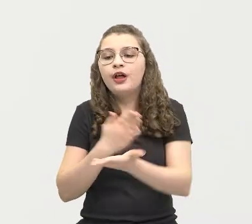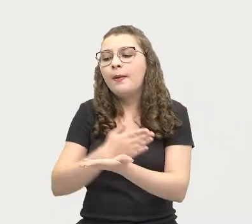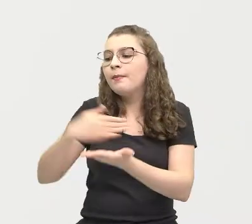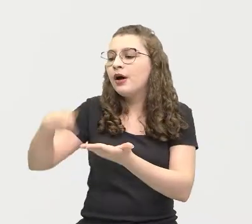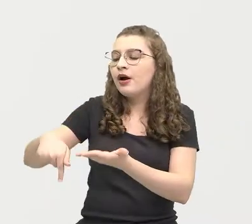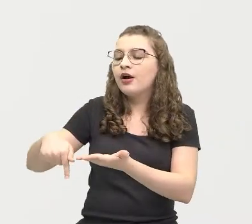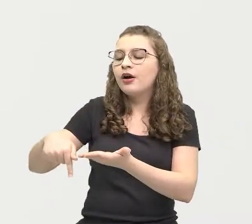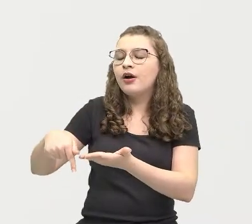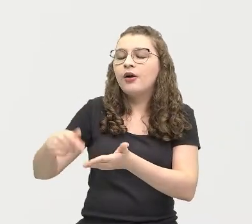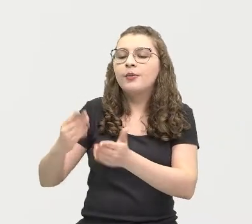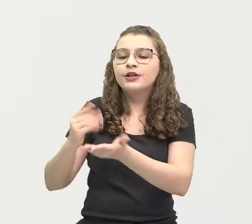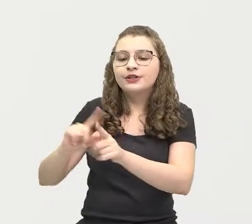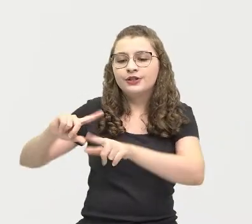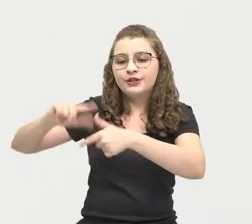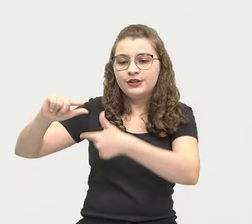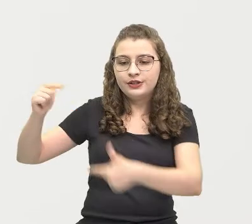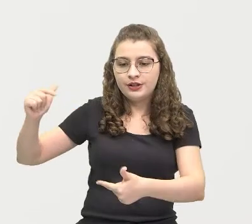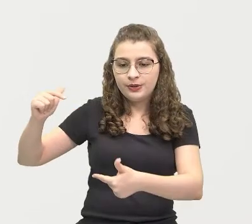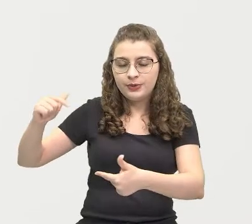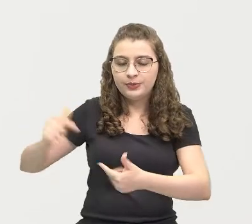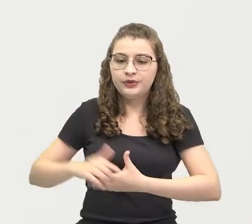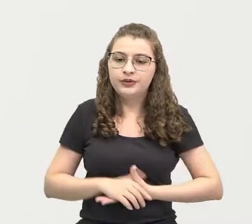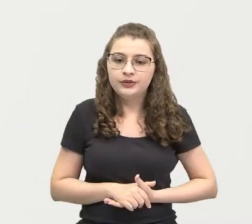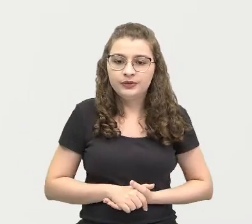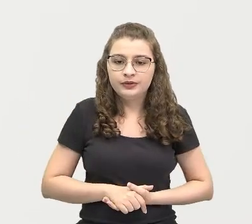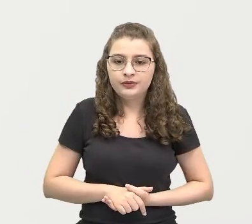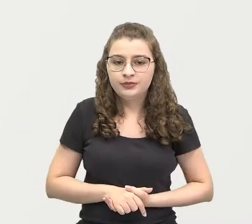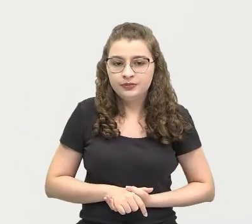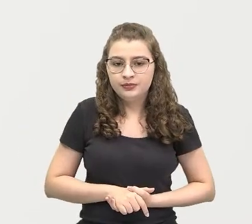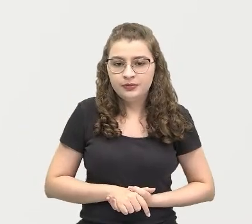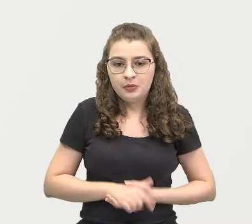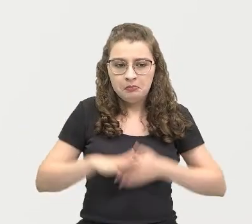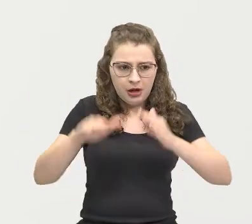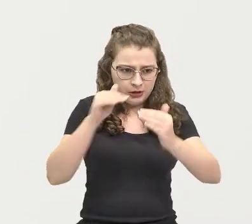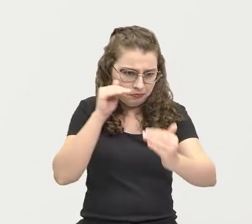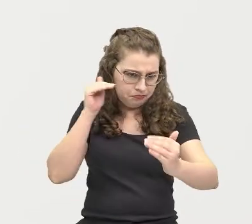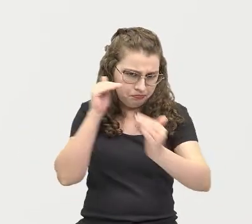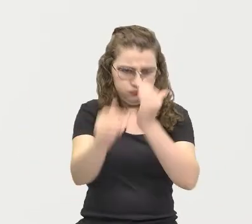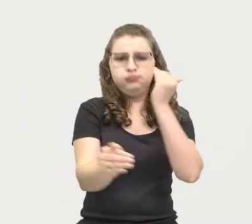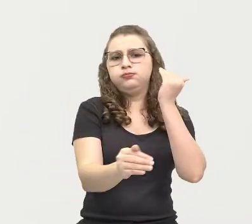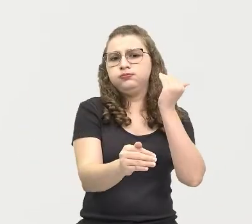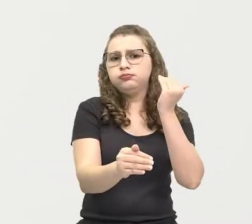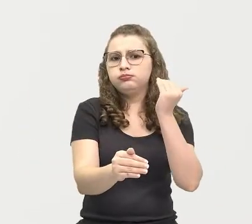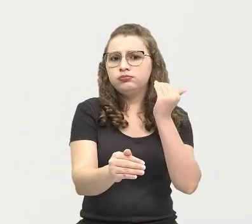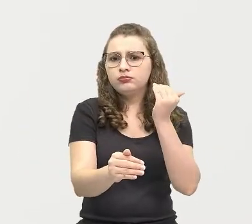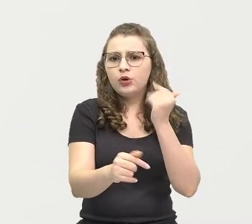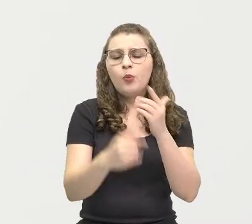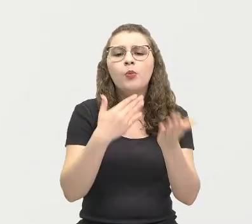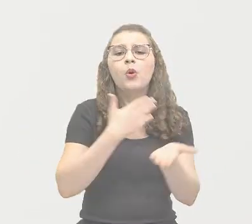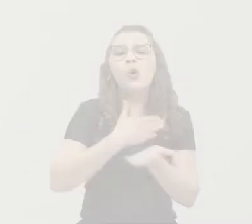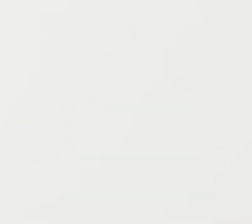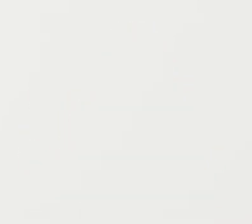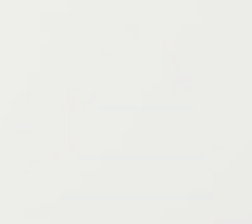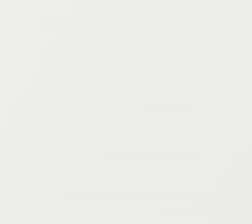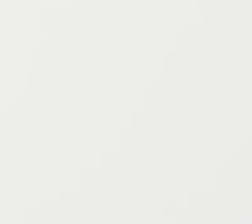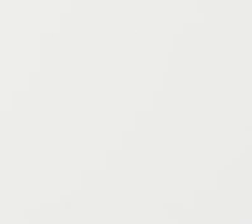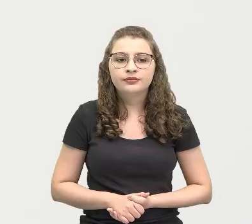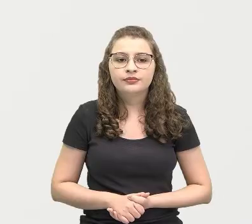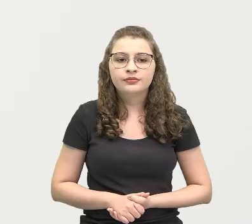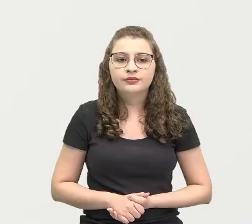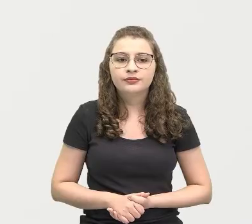uma transição literária. E sua ruptura radical proporcionada pelo advento do